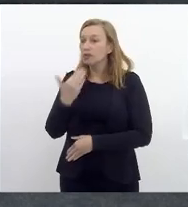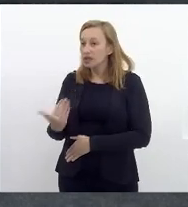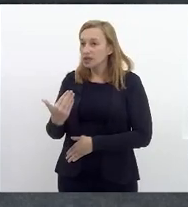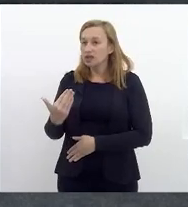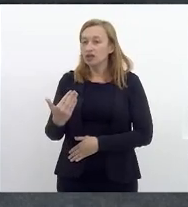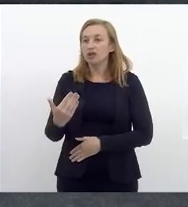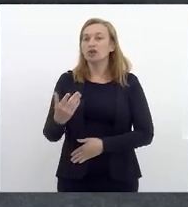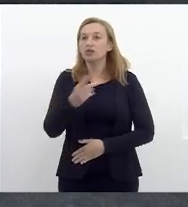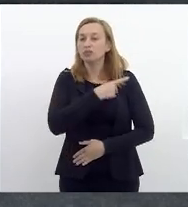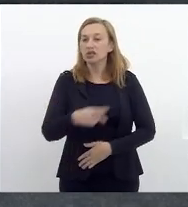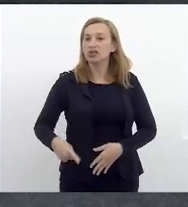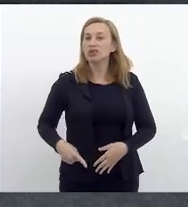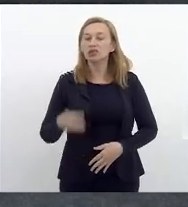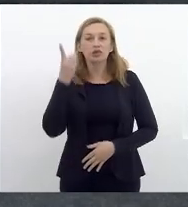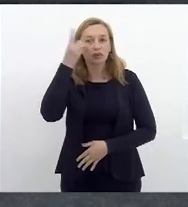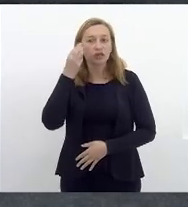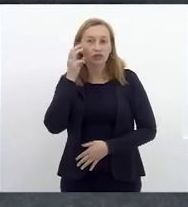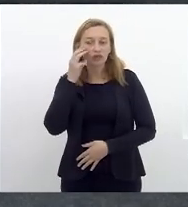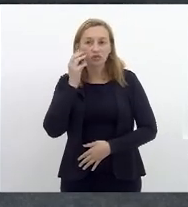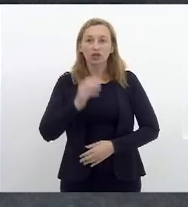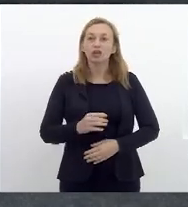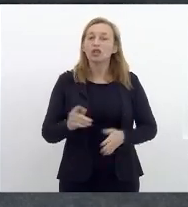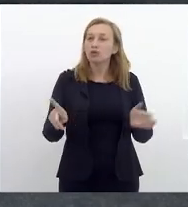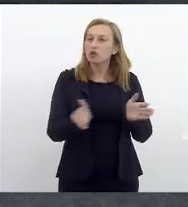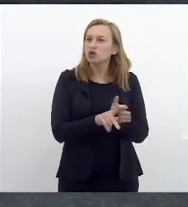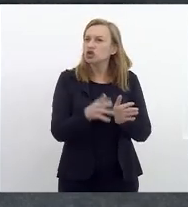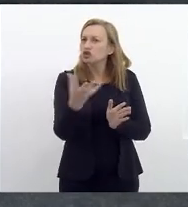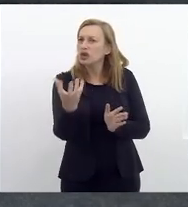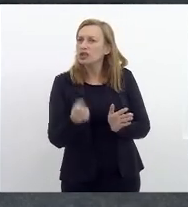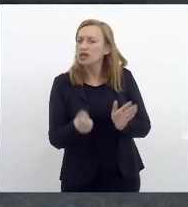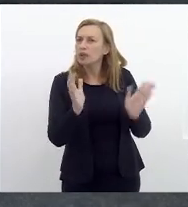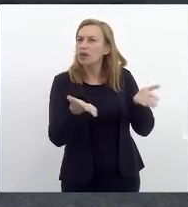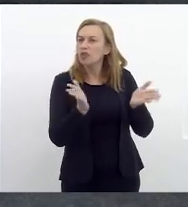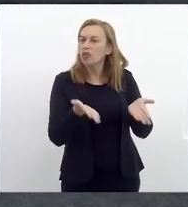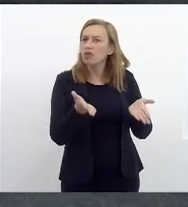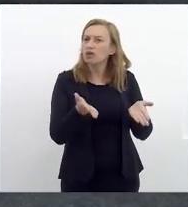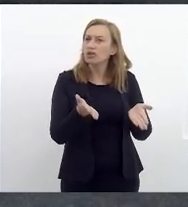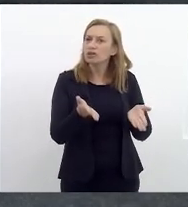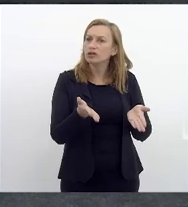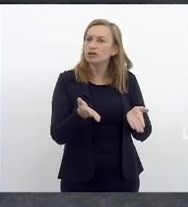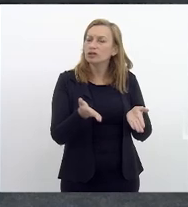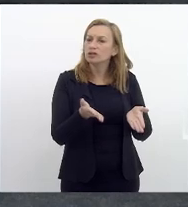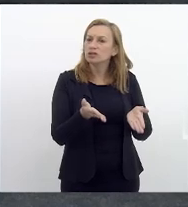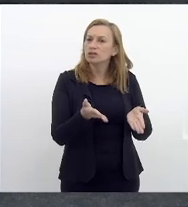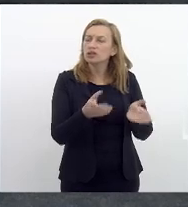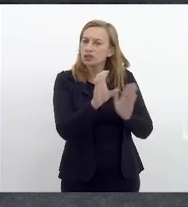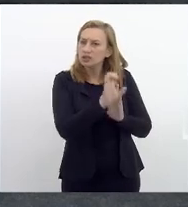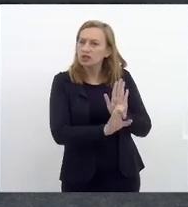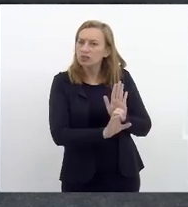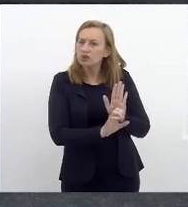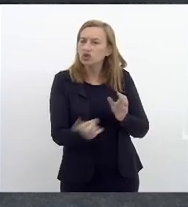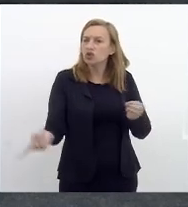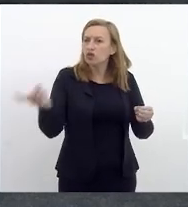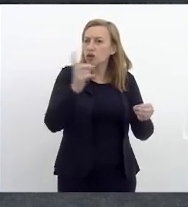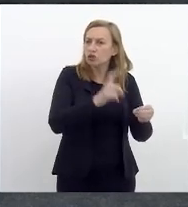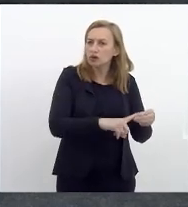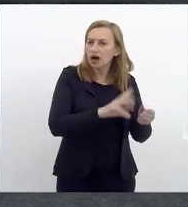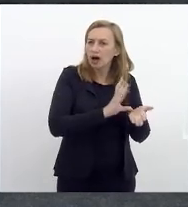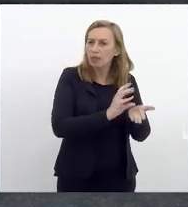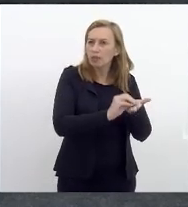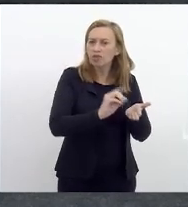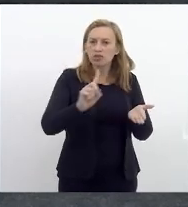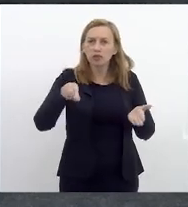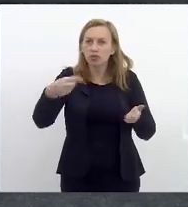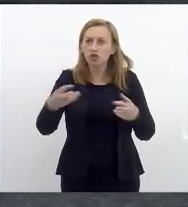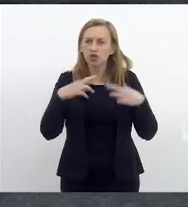Excelência, ao deputado Valdeque, que o projeto que recebe agora o parecer e recebe as emendas, só retornasse à pauta após